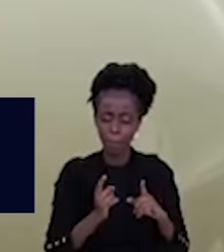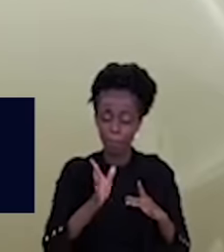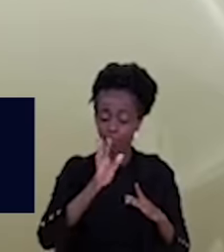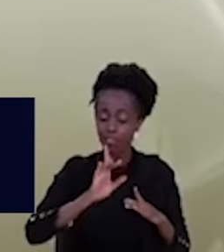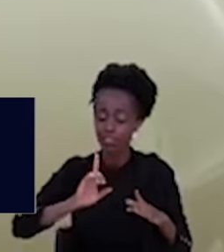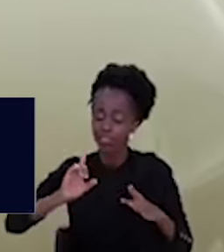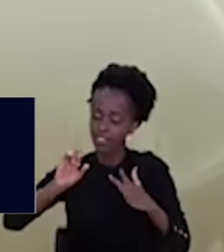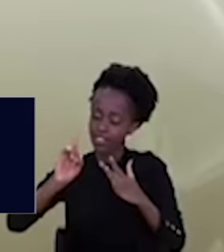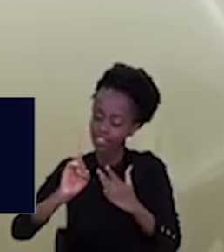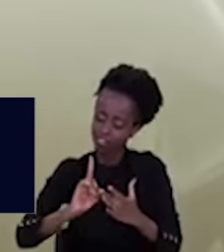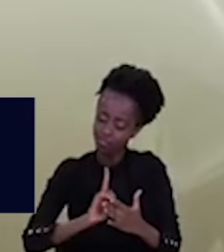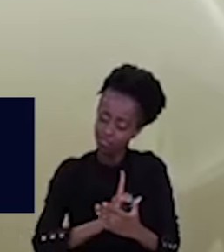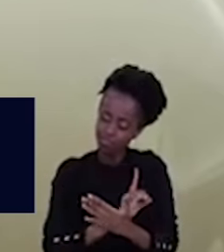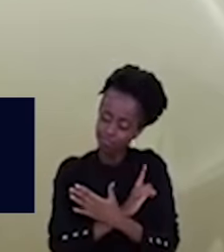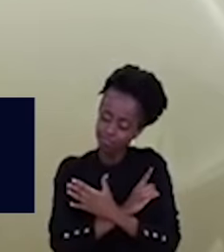Abraça-me.